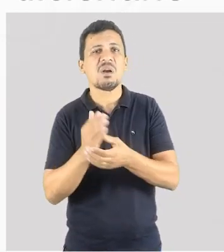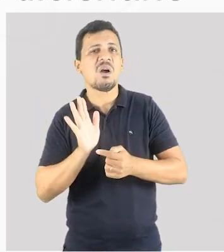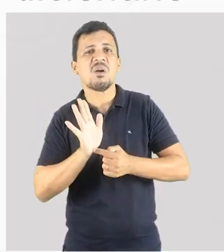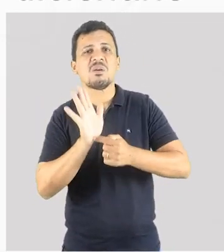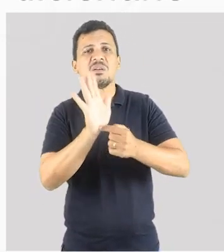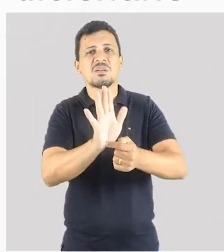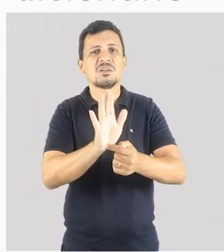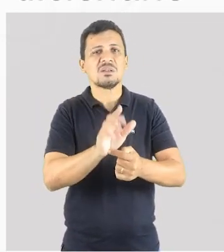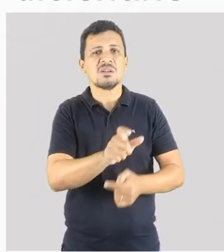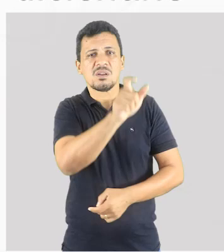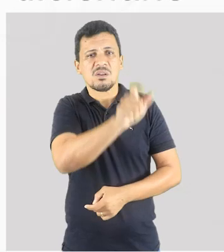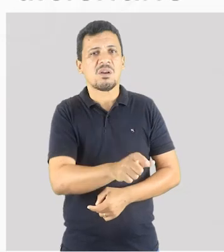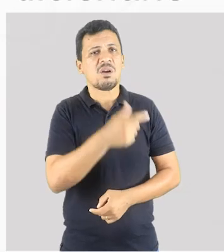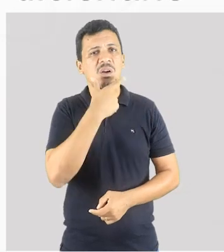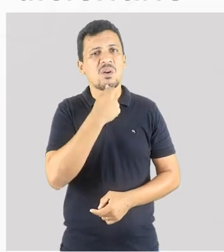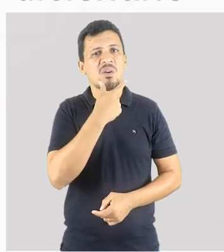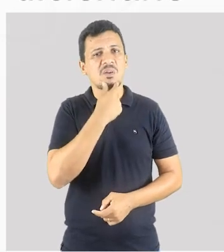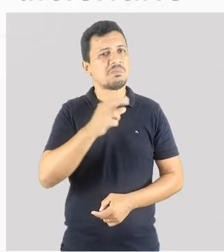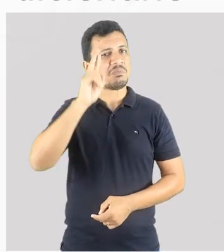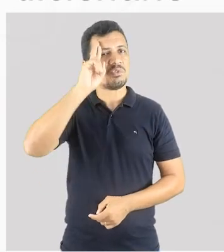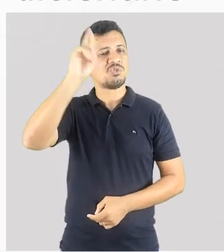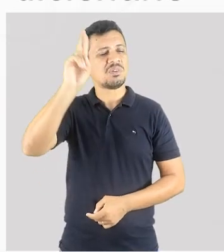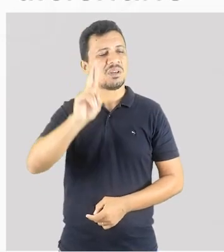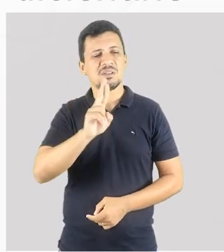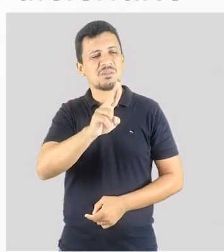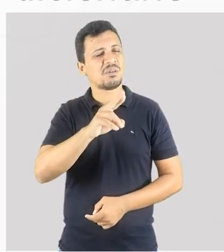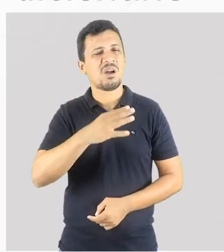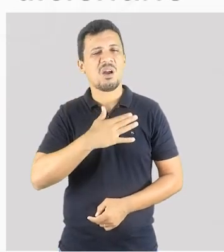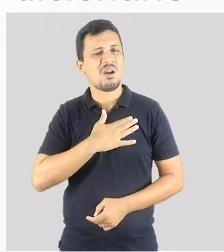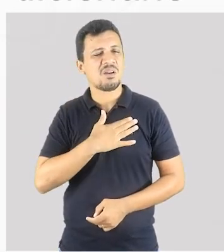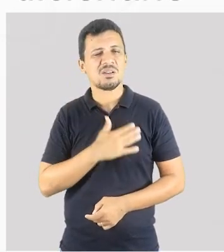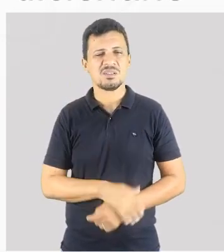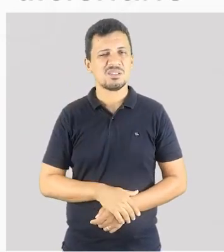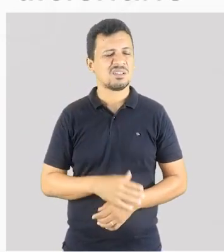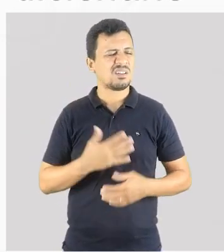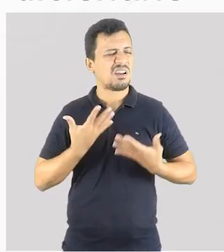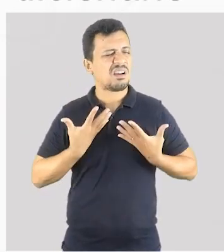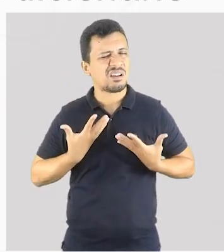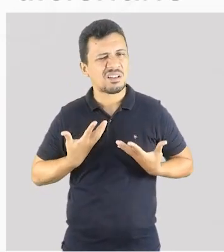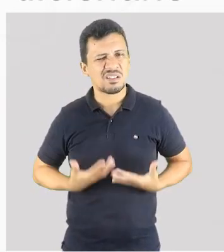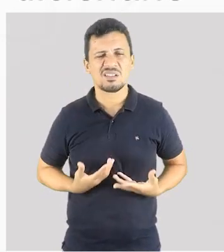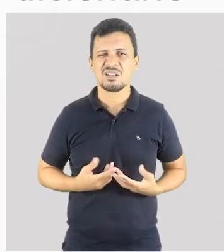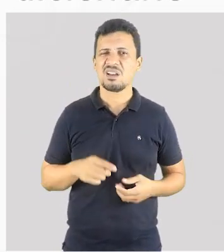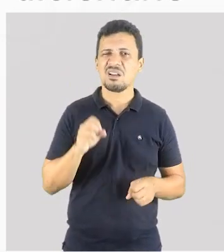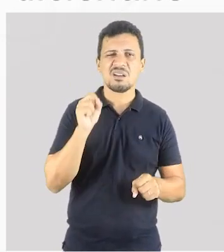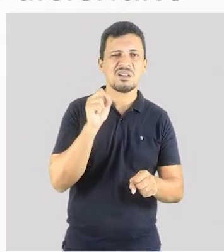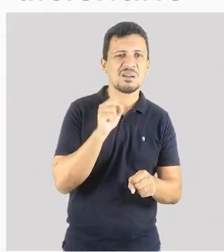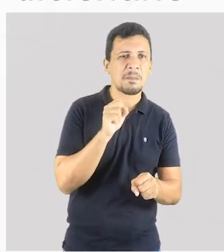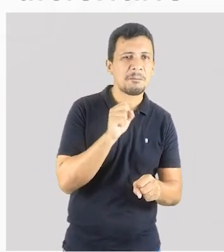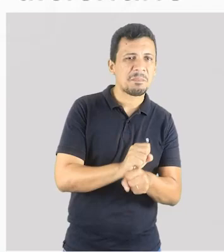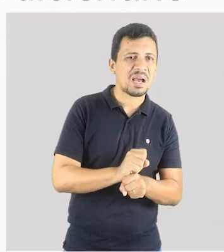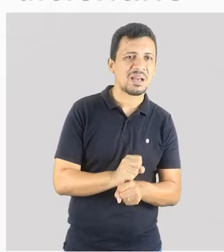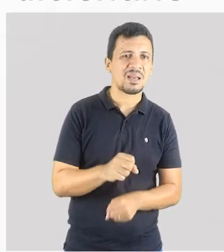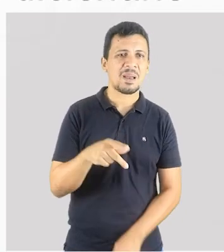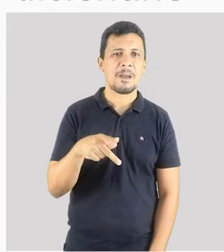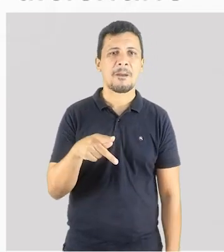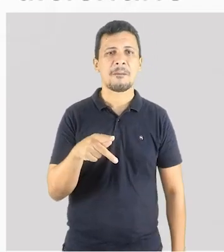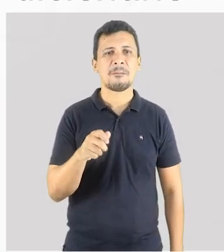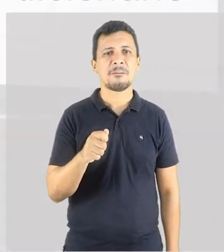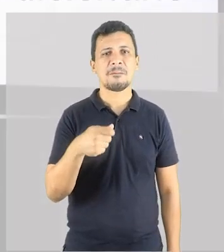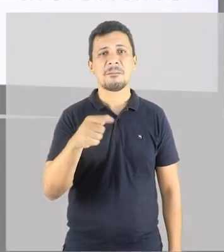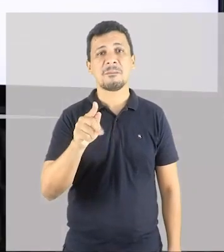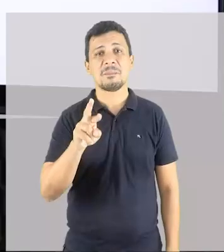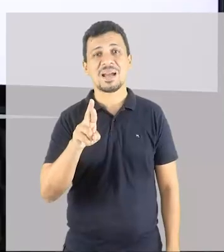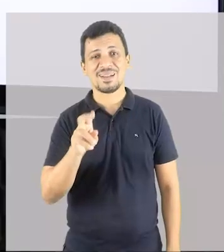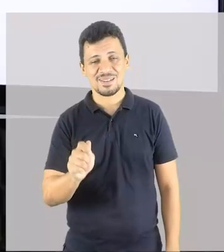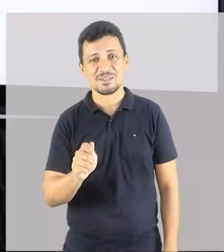apreço ao senhor diretor. Estou farto do lirismo que eu mantive o acento porque eu mantive a forma original,